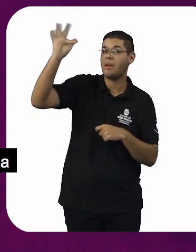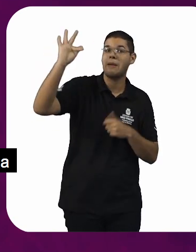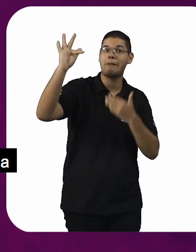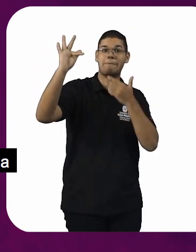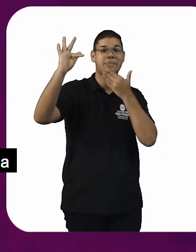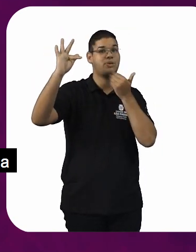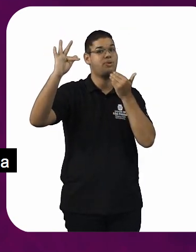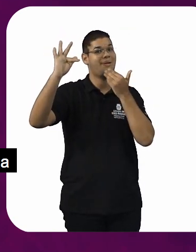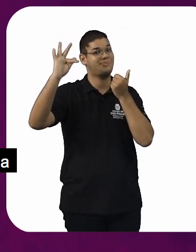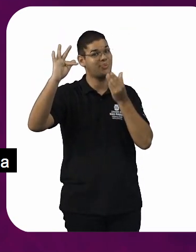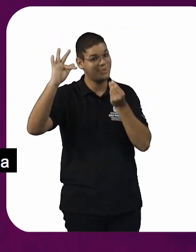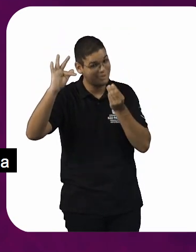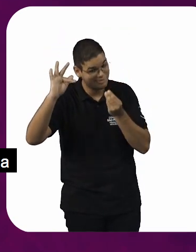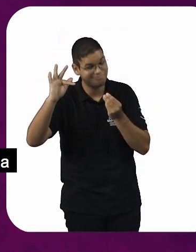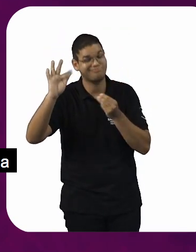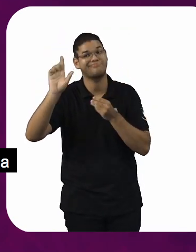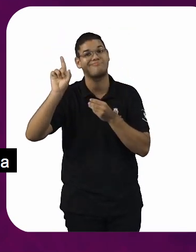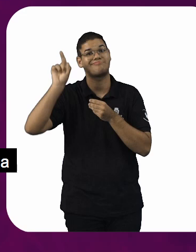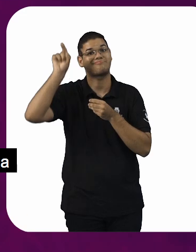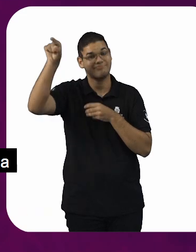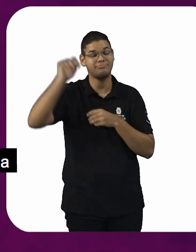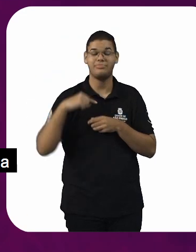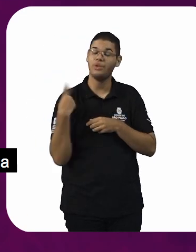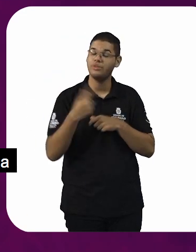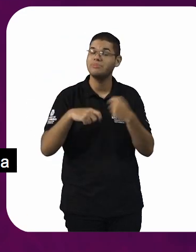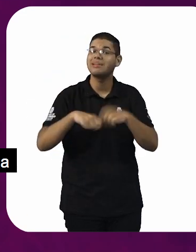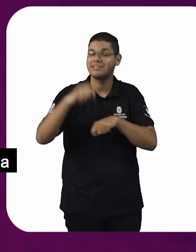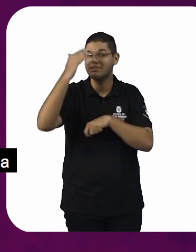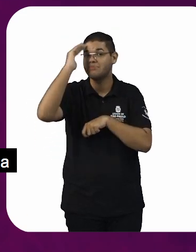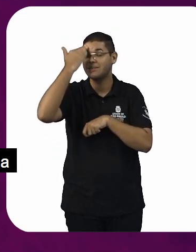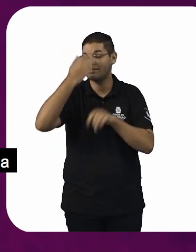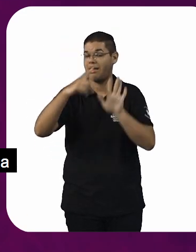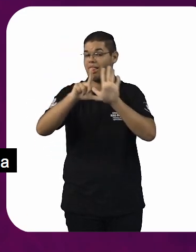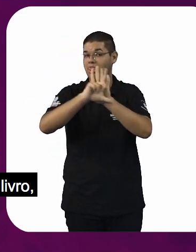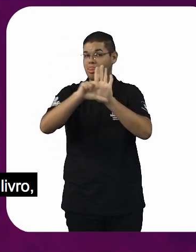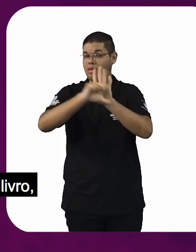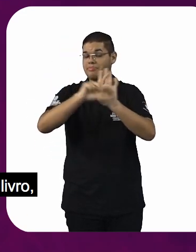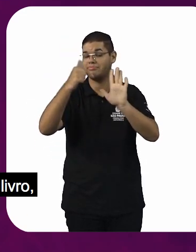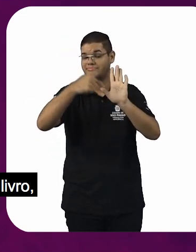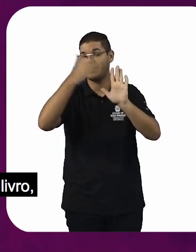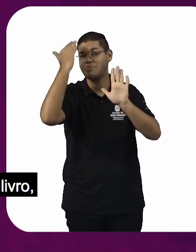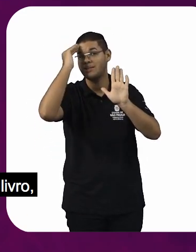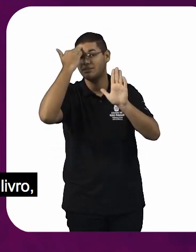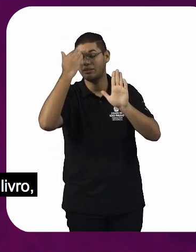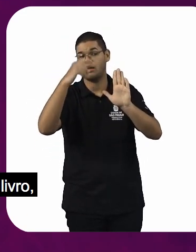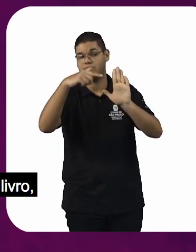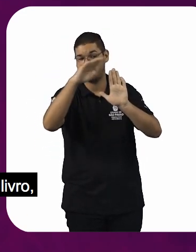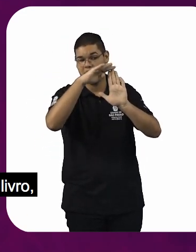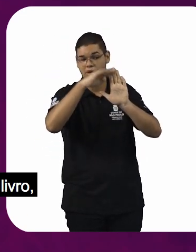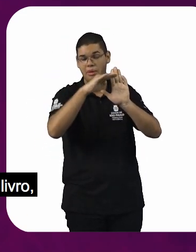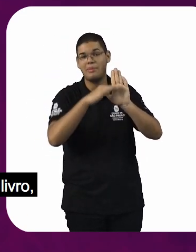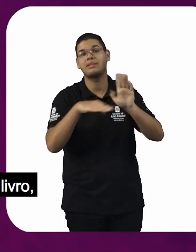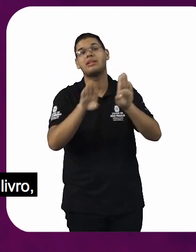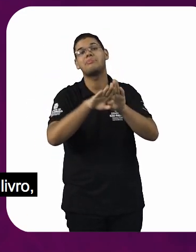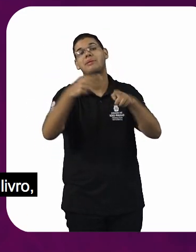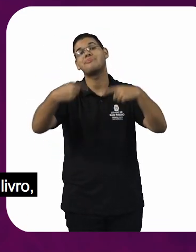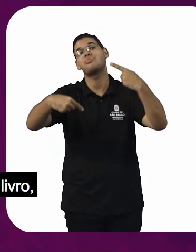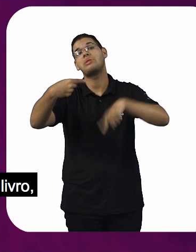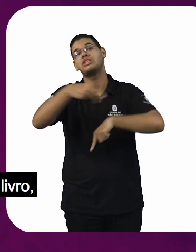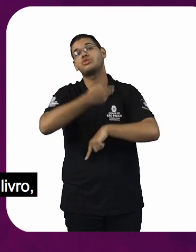razoável de equidade. Então, a gente precisa pensar legislação, mas pensar também medidas, políticas públicas